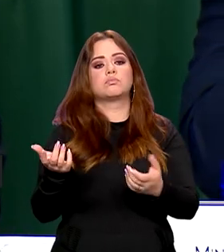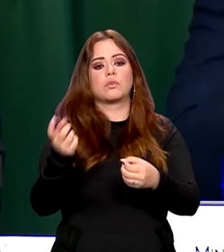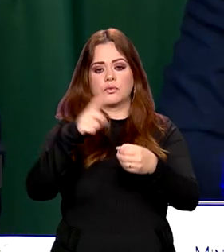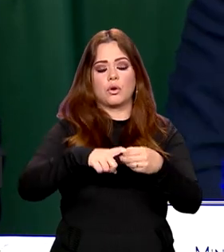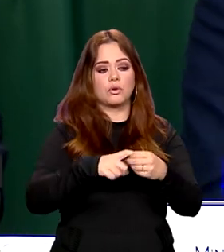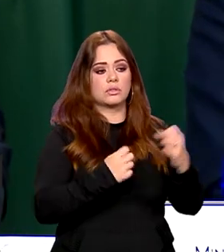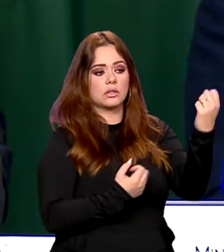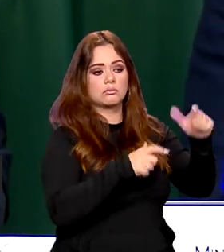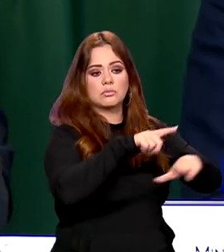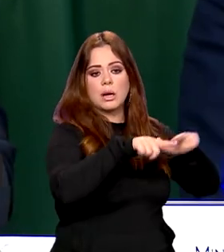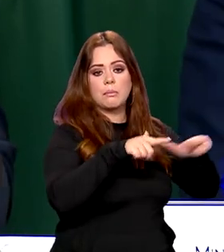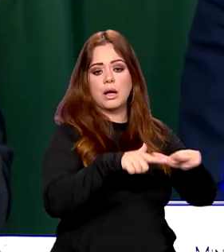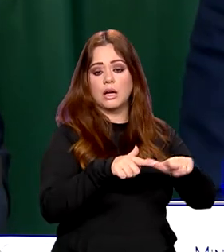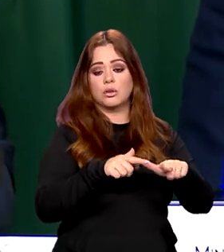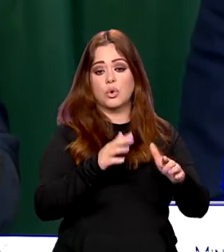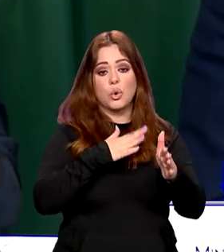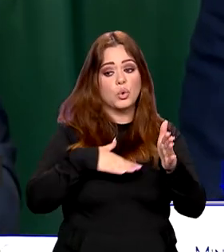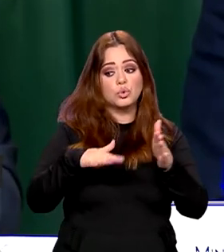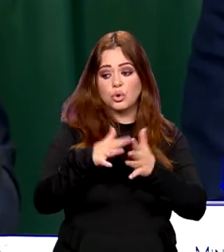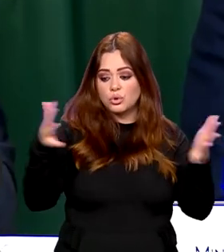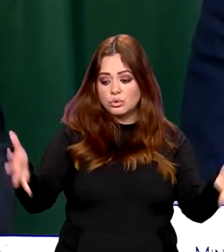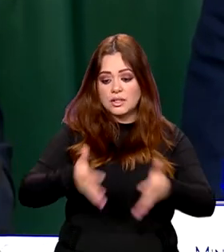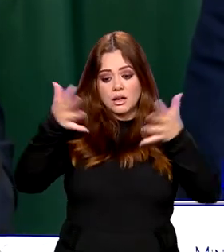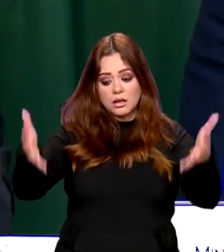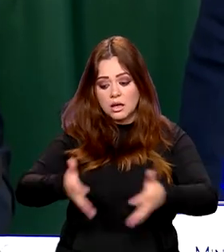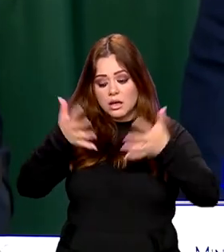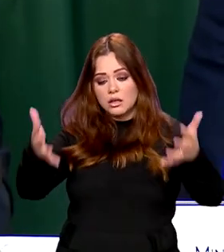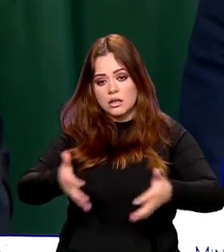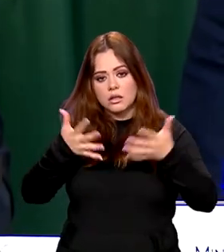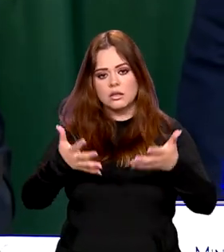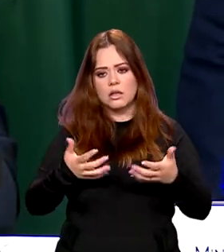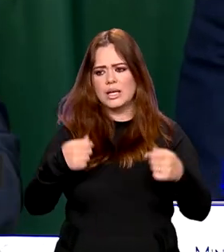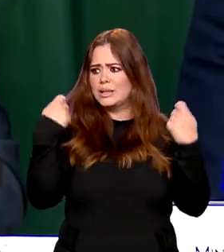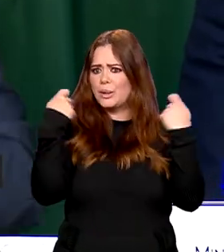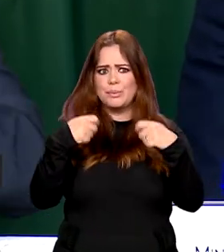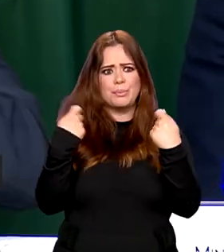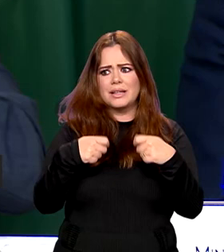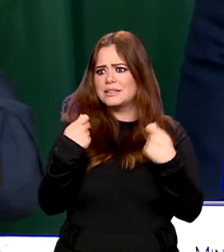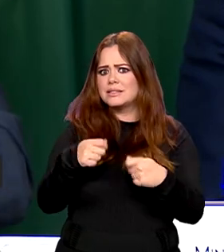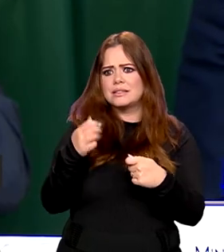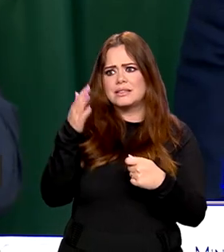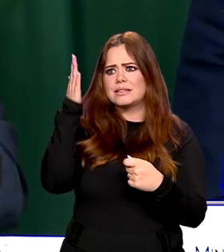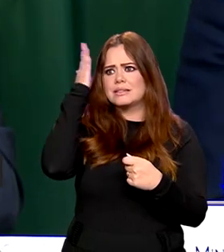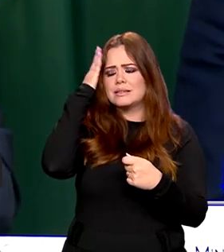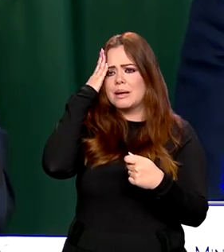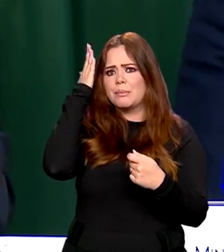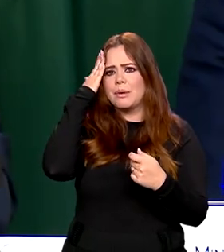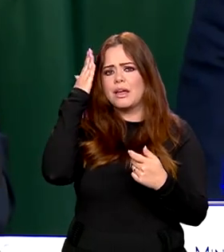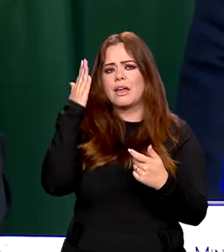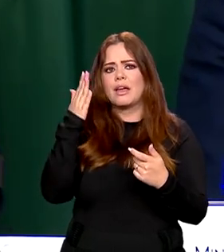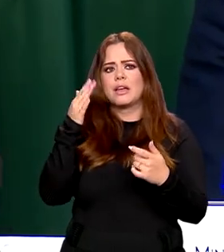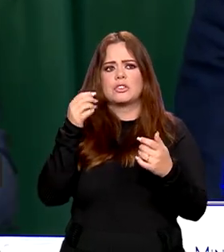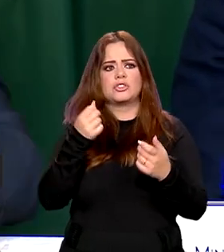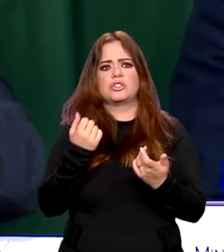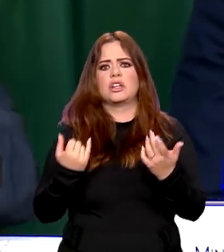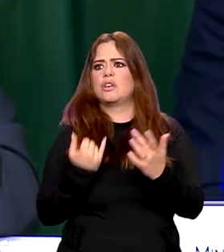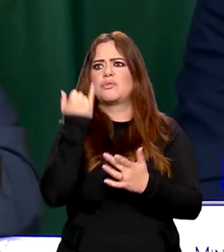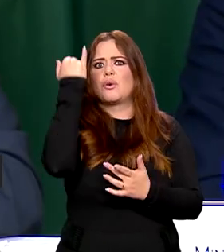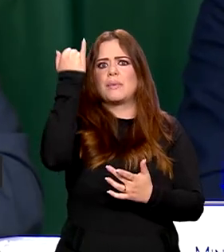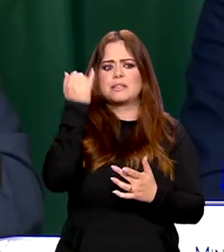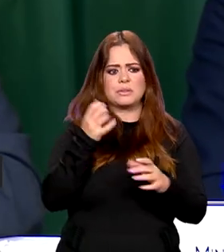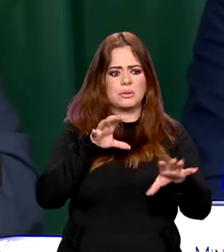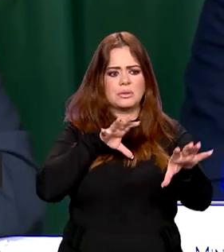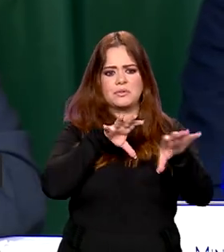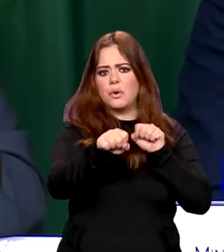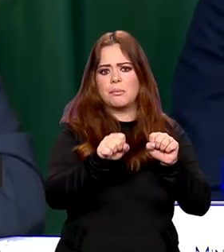Não precisa ser doutor honoris causa para saber disso. É só ter um pouco de